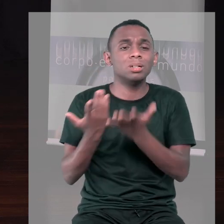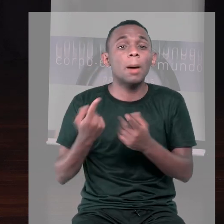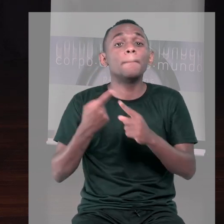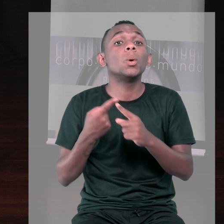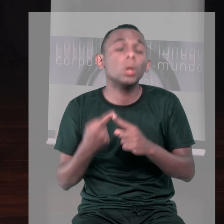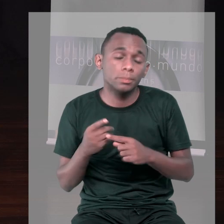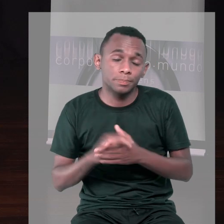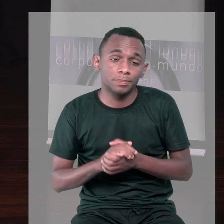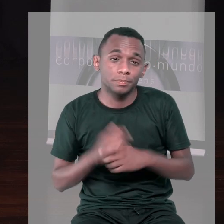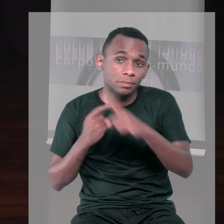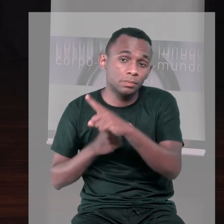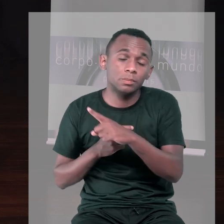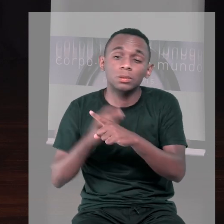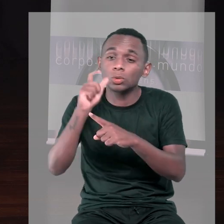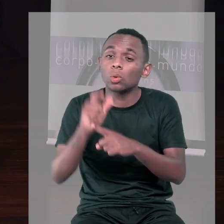do